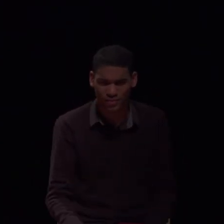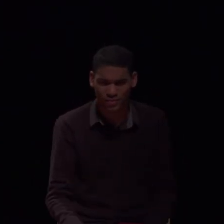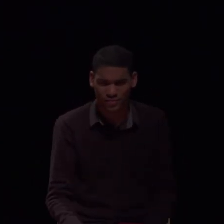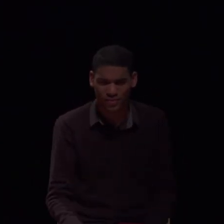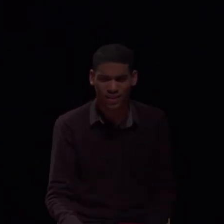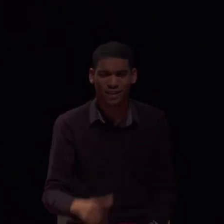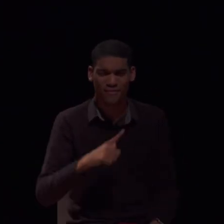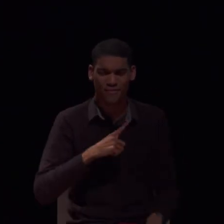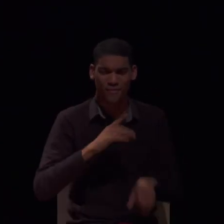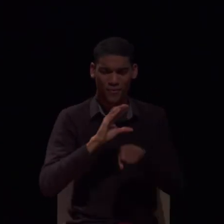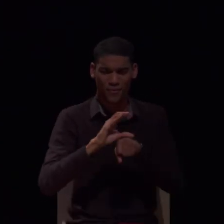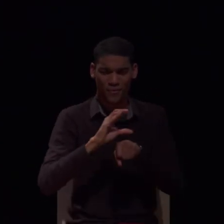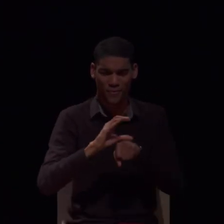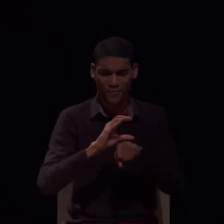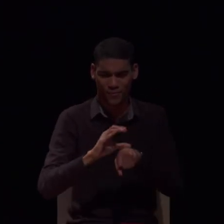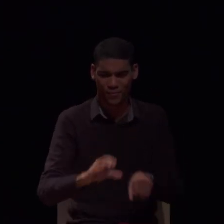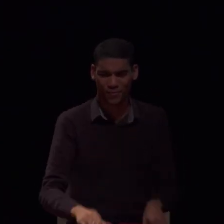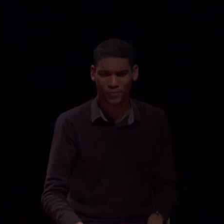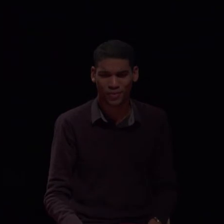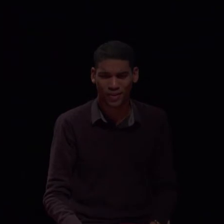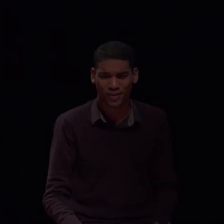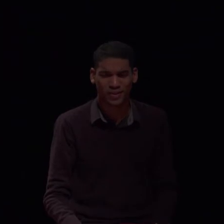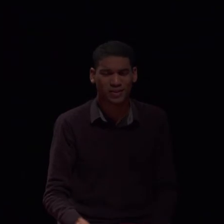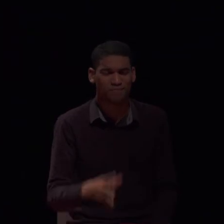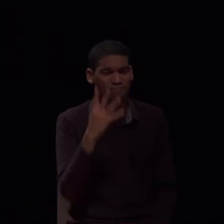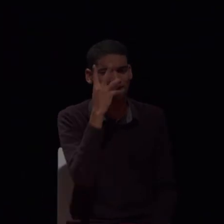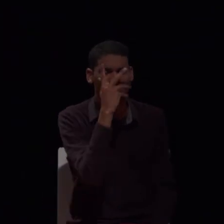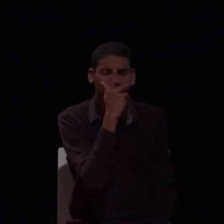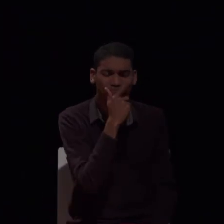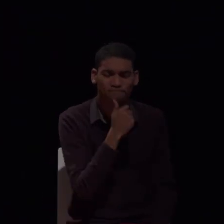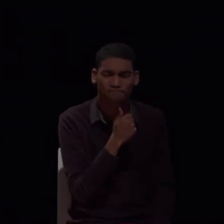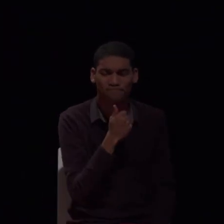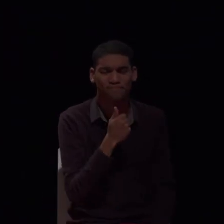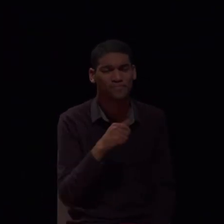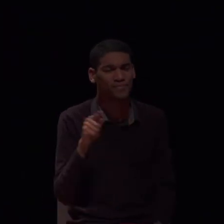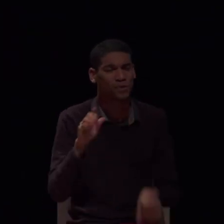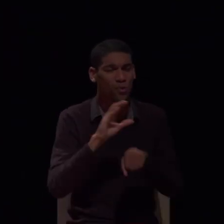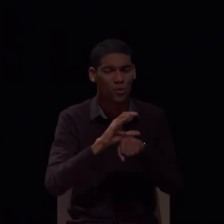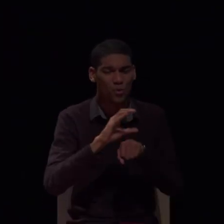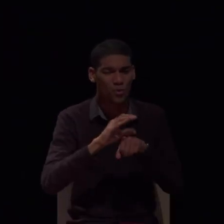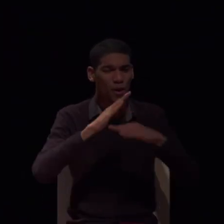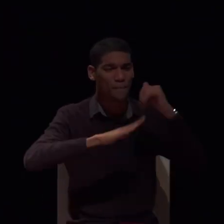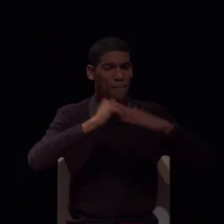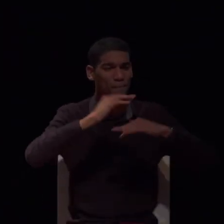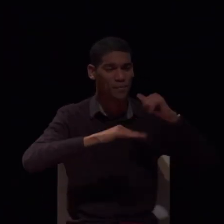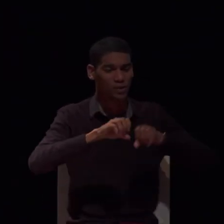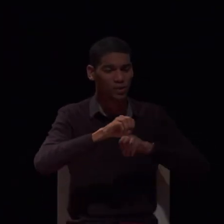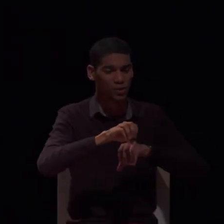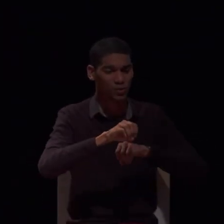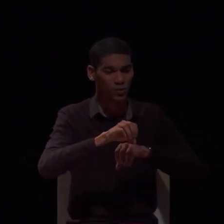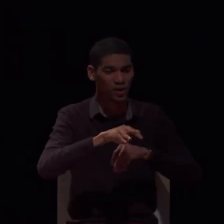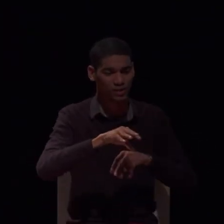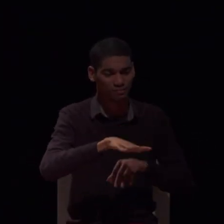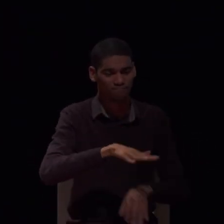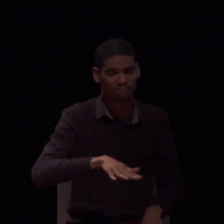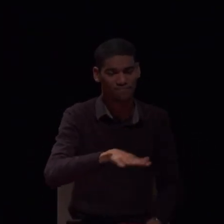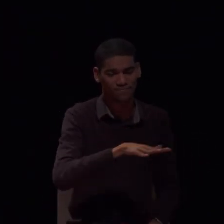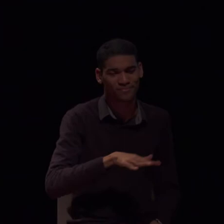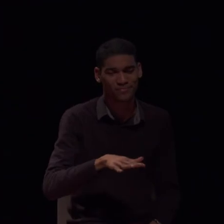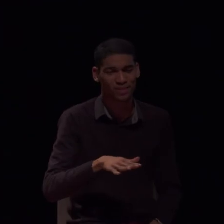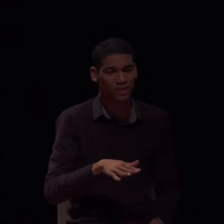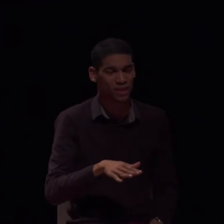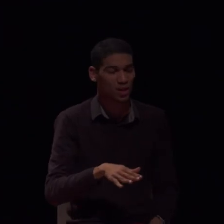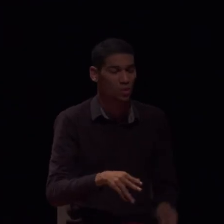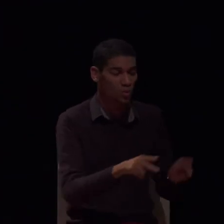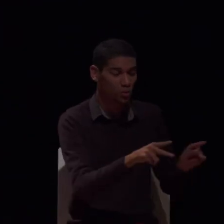que foi o módulo que foi super bonito que é esse módulo de práticas educativas então a gente apoiou os